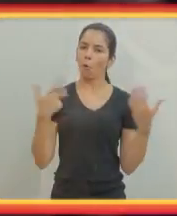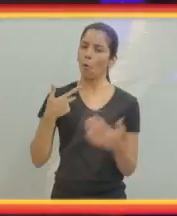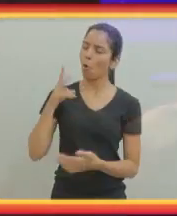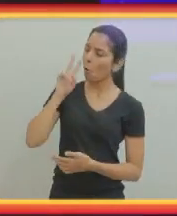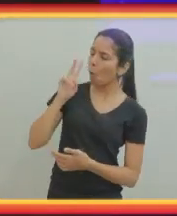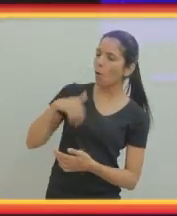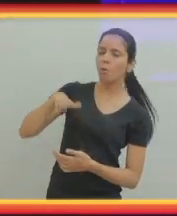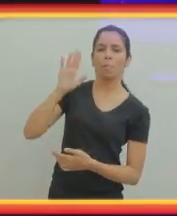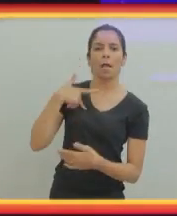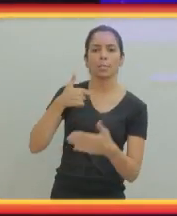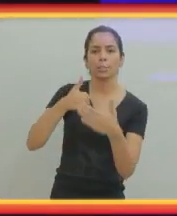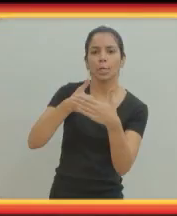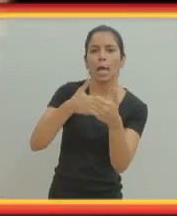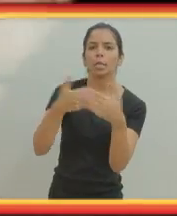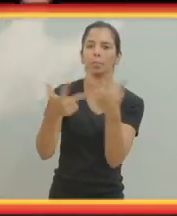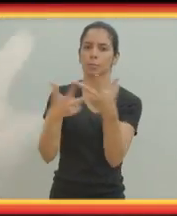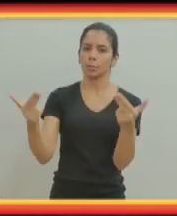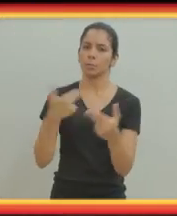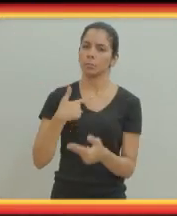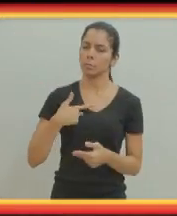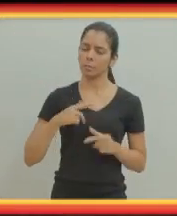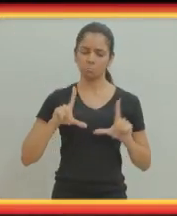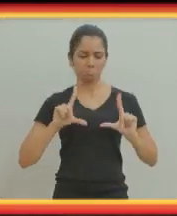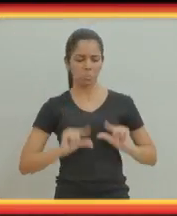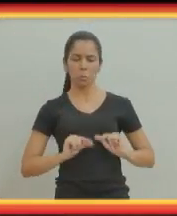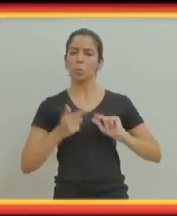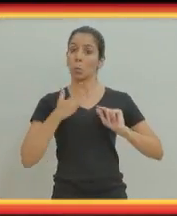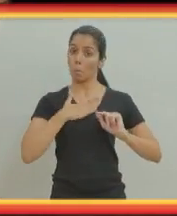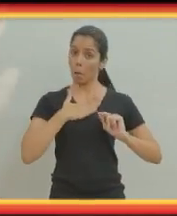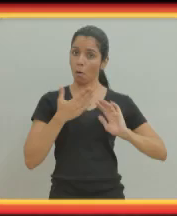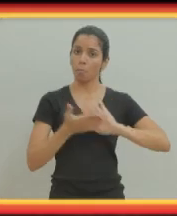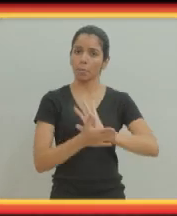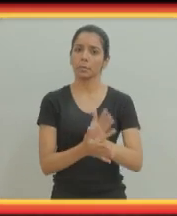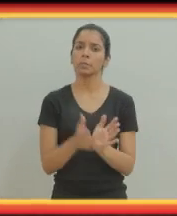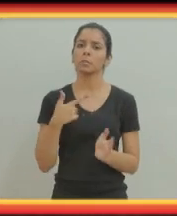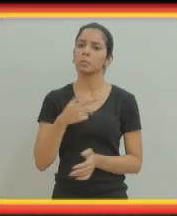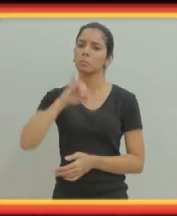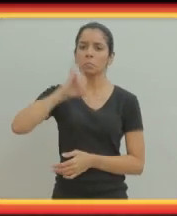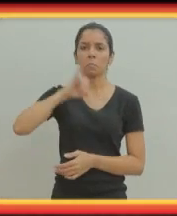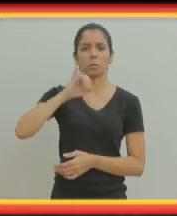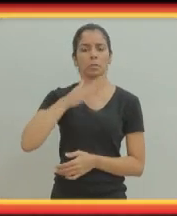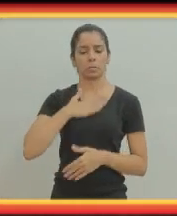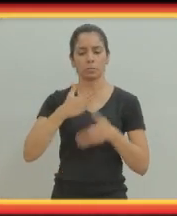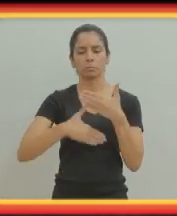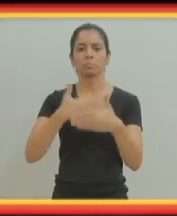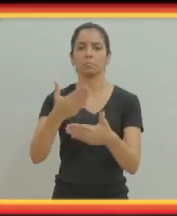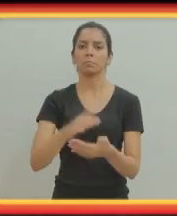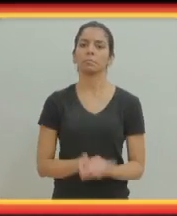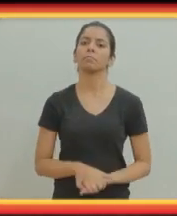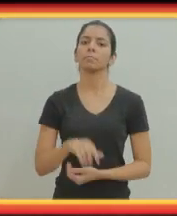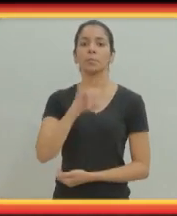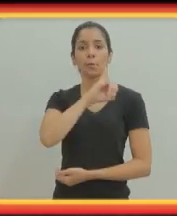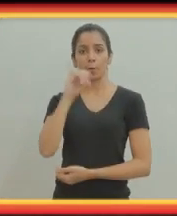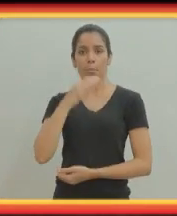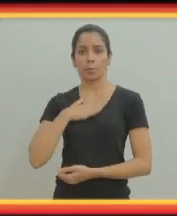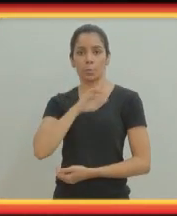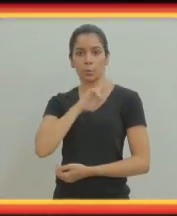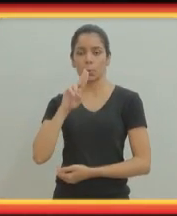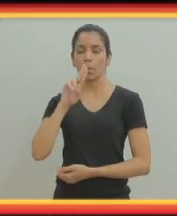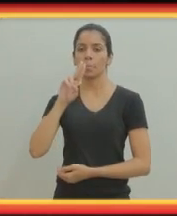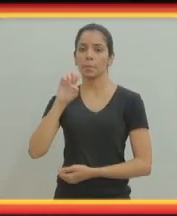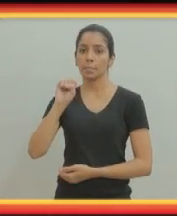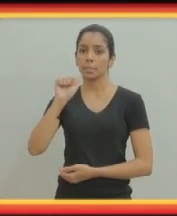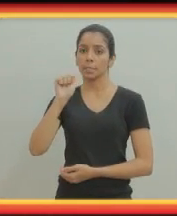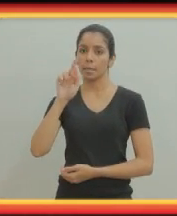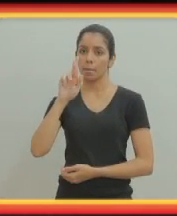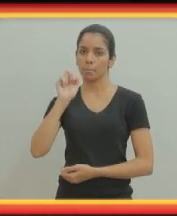dizer assim. Eu hoje olho com muito mais carinho para as coisas, com menos preconceito. Isso foi muito importante nesse processo para mim.